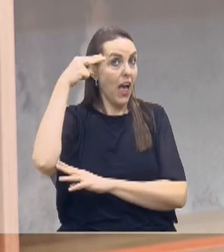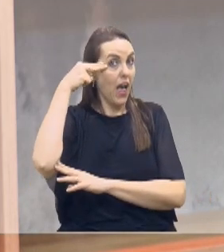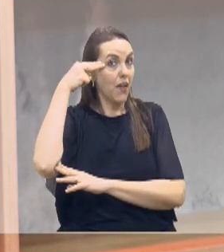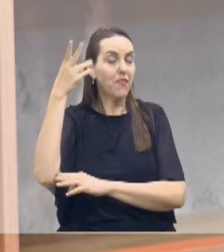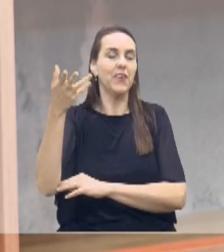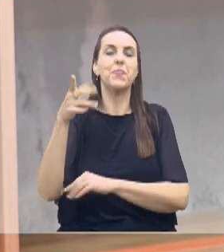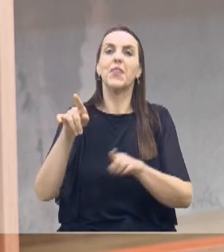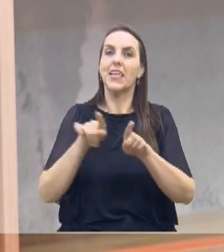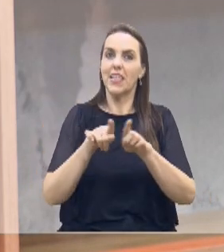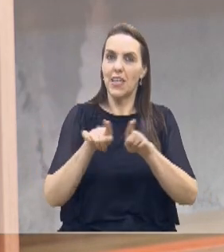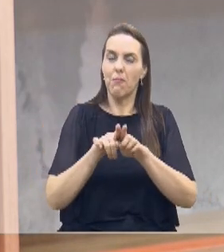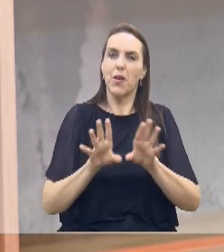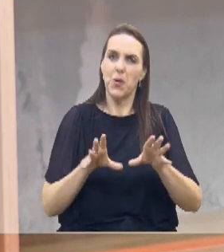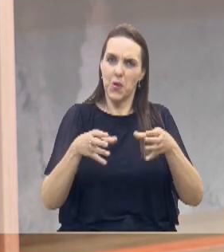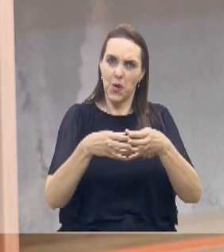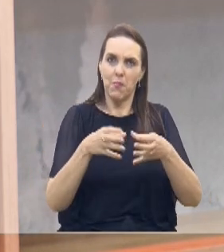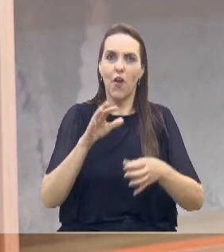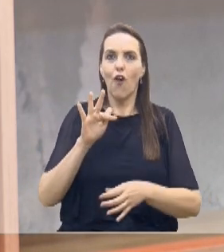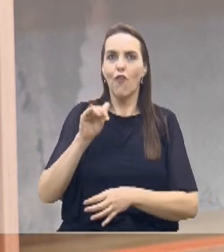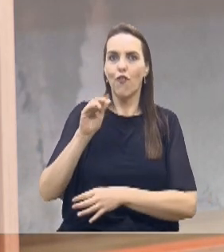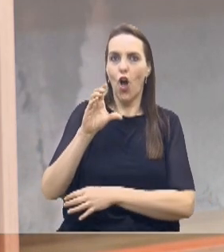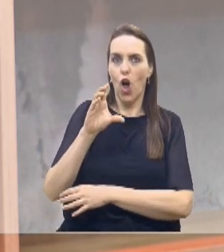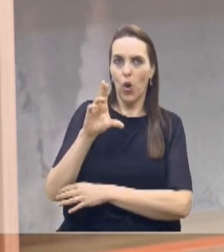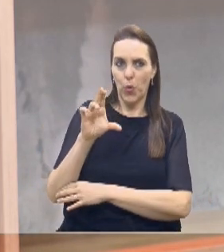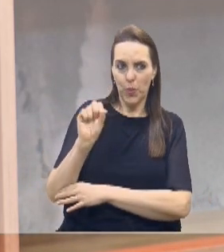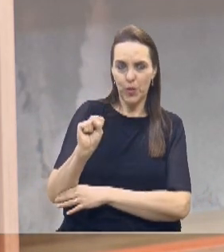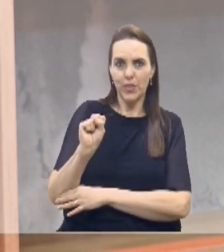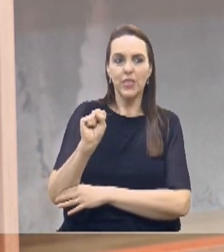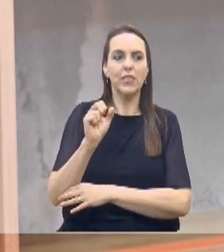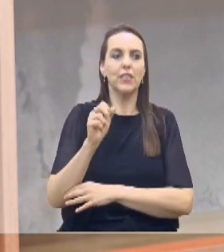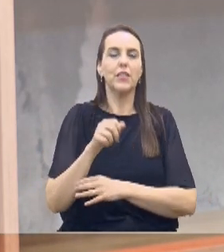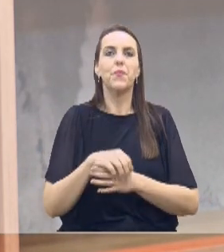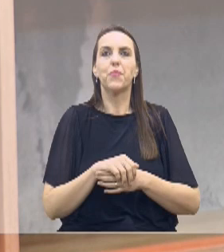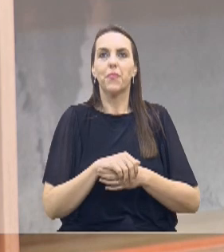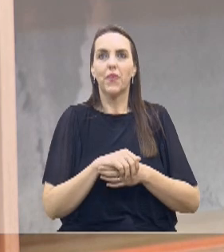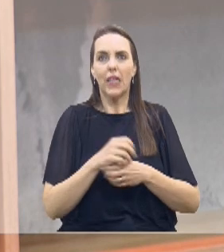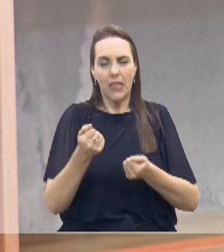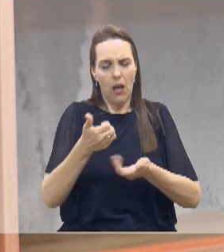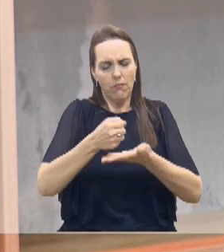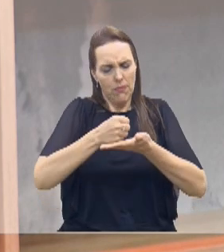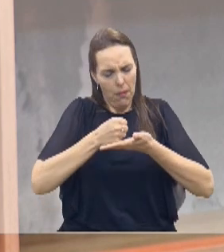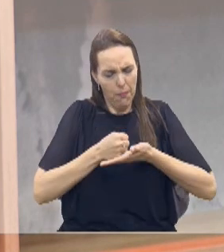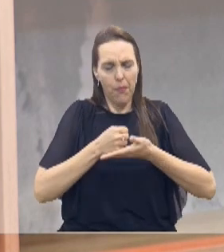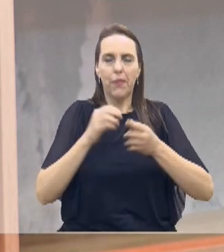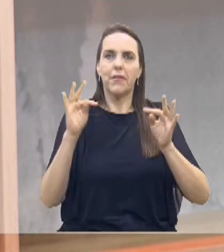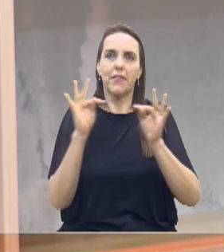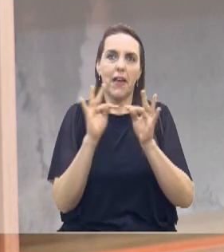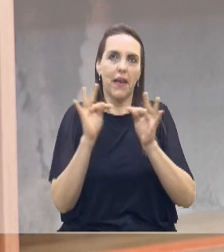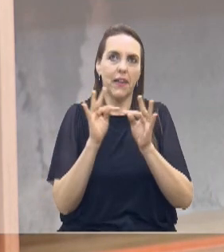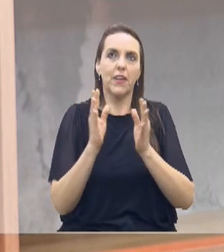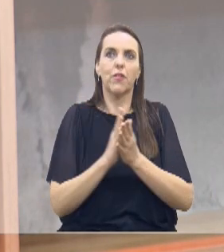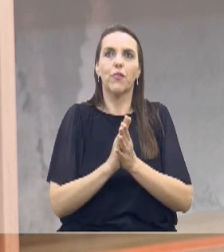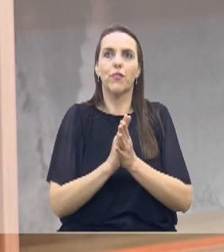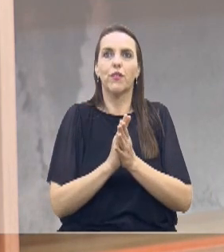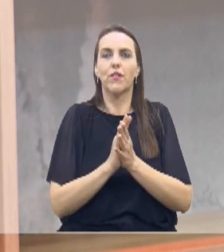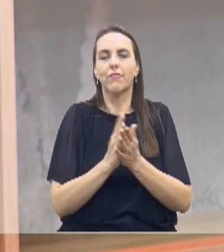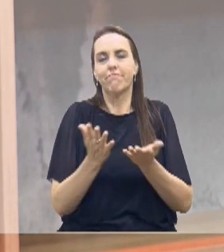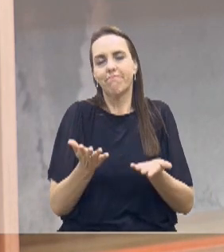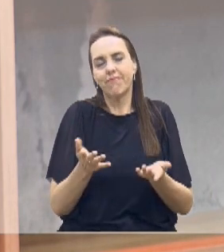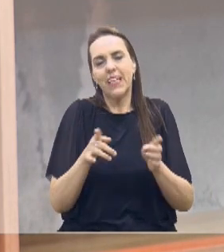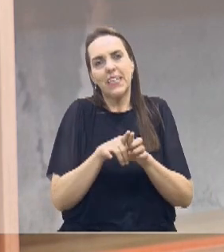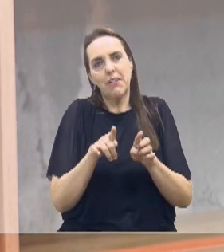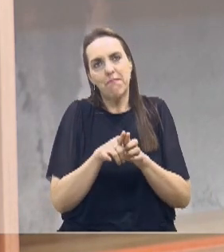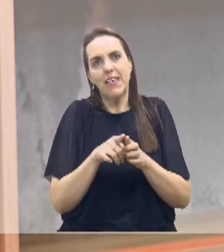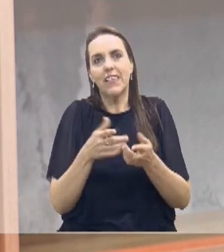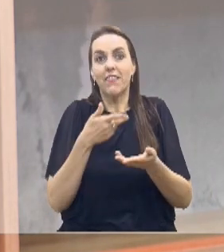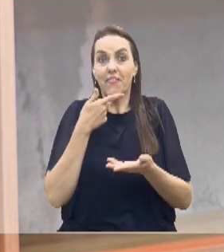e também a equipe da Focus, que é a equipe que nos dá o suporte técnico. E eu acredito também que é um ensejo para